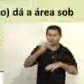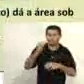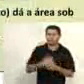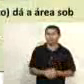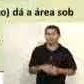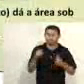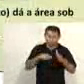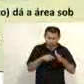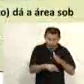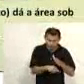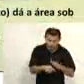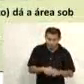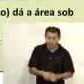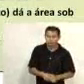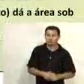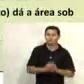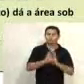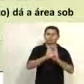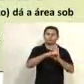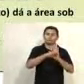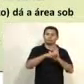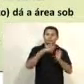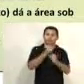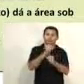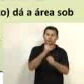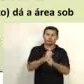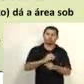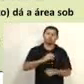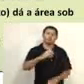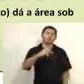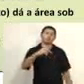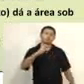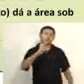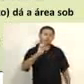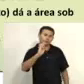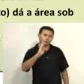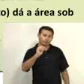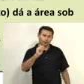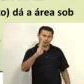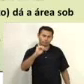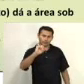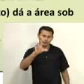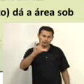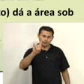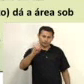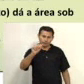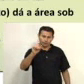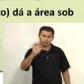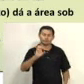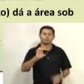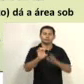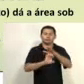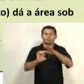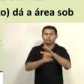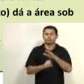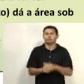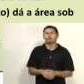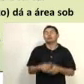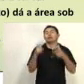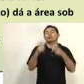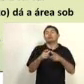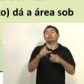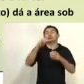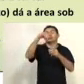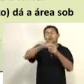se aprofundando um pouquinho mais com conceitos de cálculo de probabilidade para fins, né, de estatística empresarial. Onde que